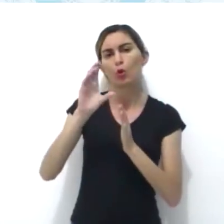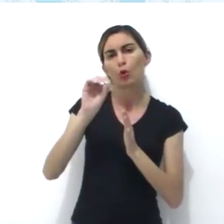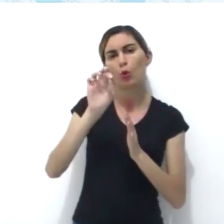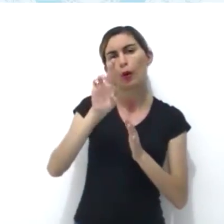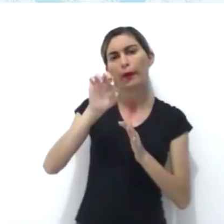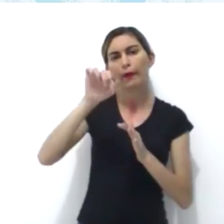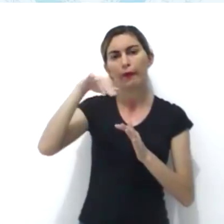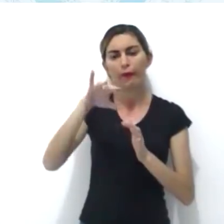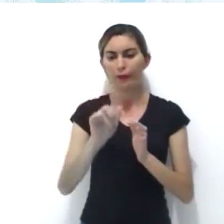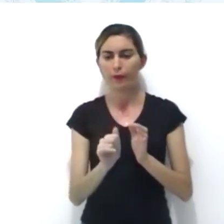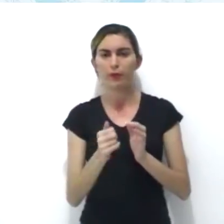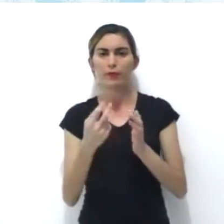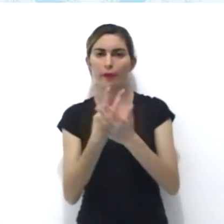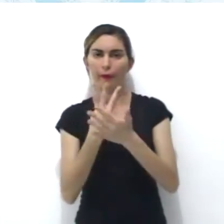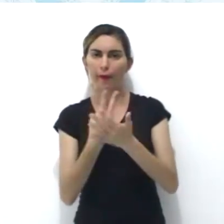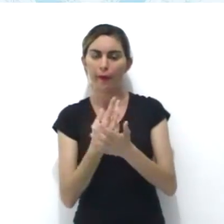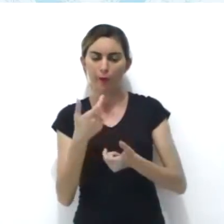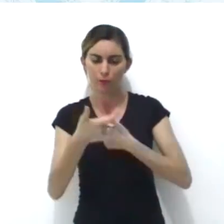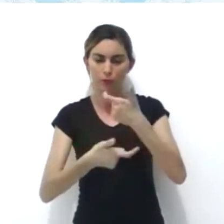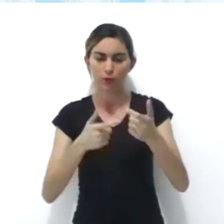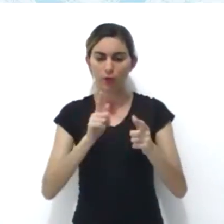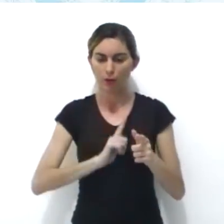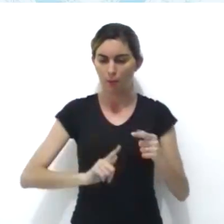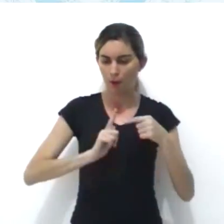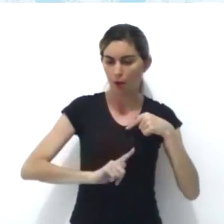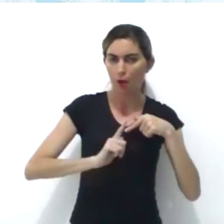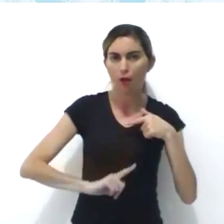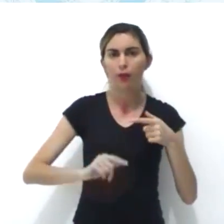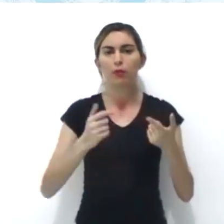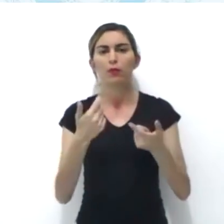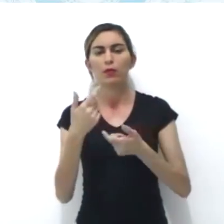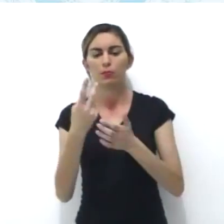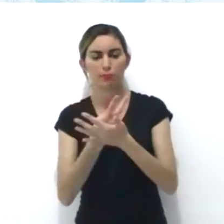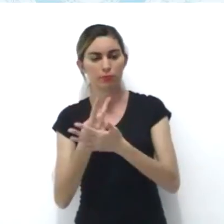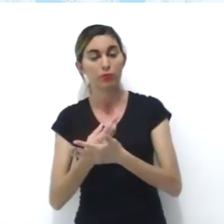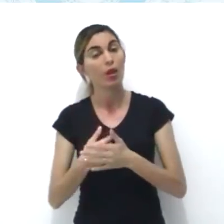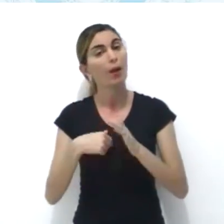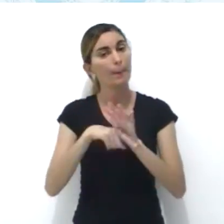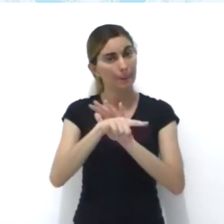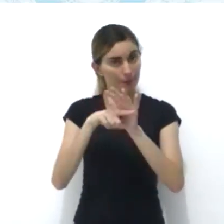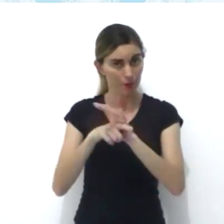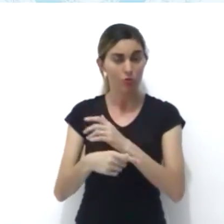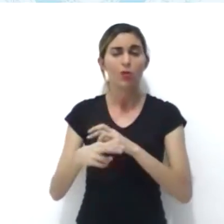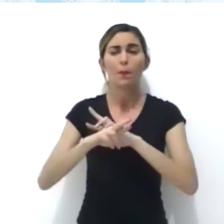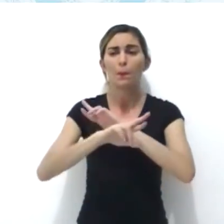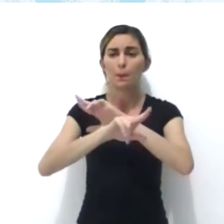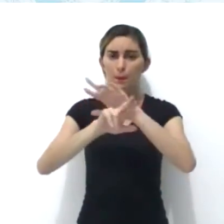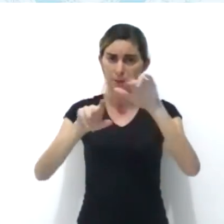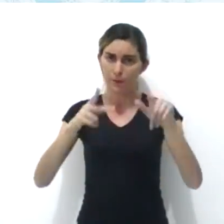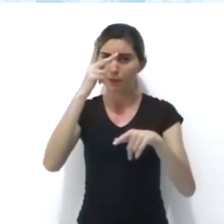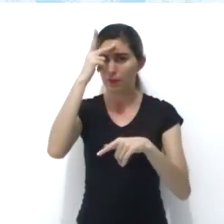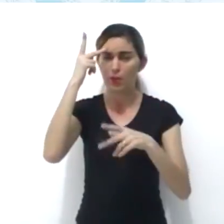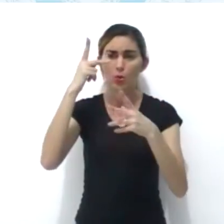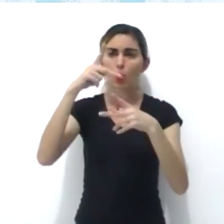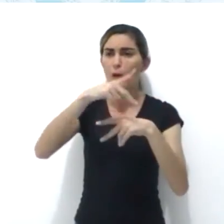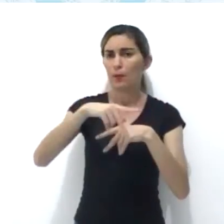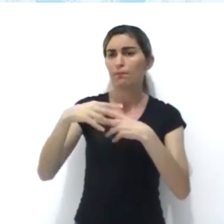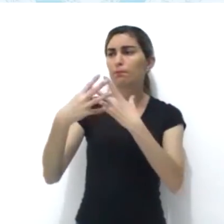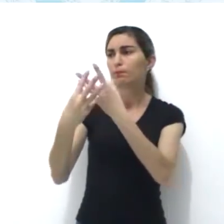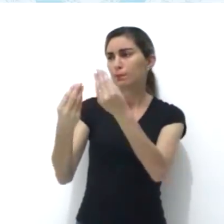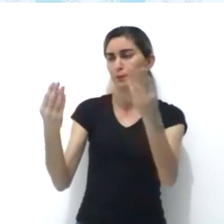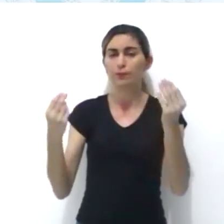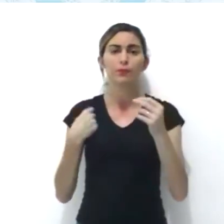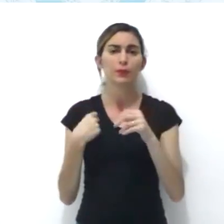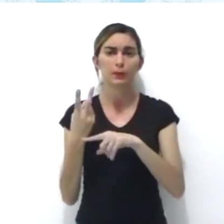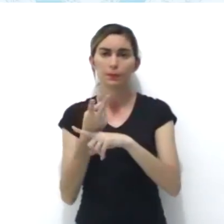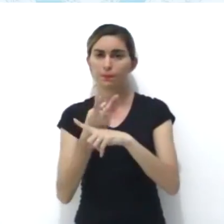tem coesão, né, os erros gramaticais. Então, lembra que fazer pesquisa é algo que envolve muitas pessoas